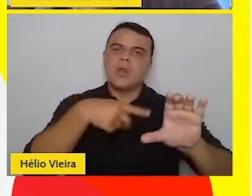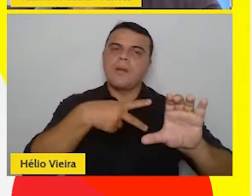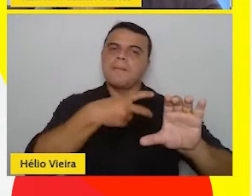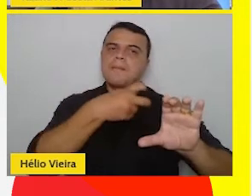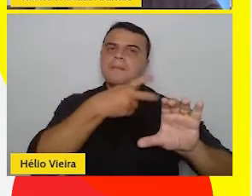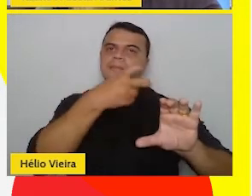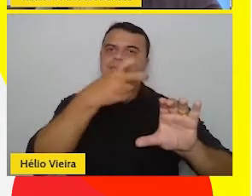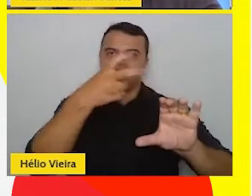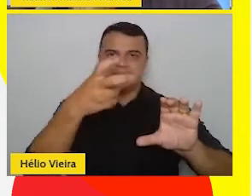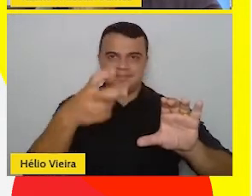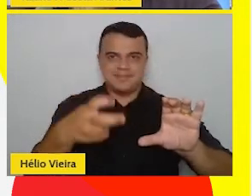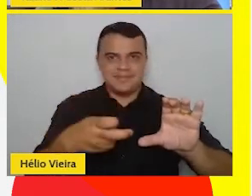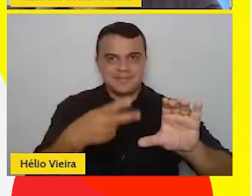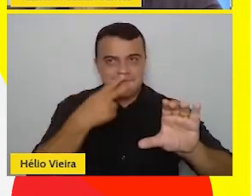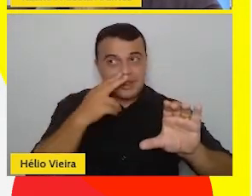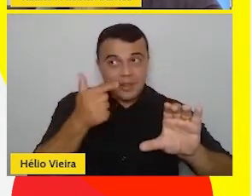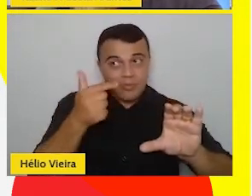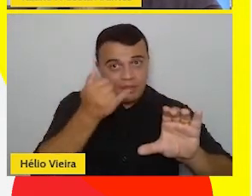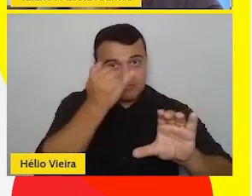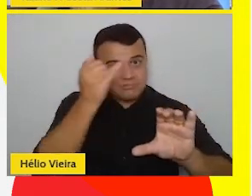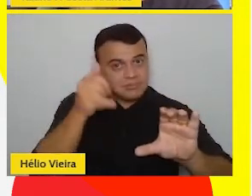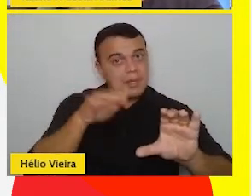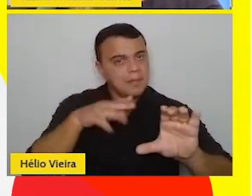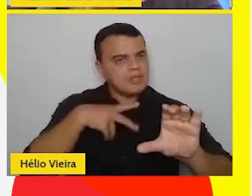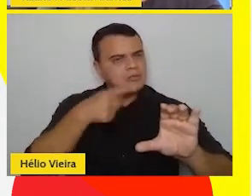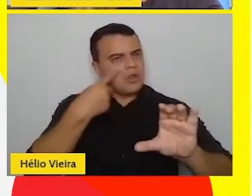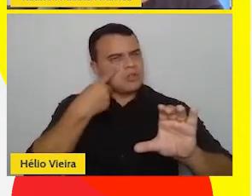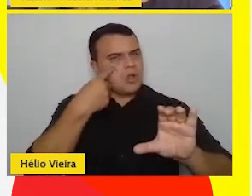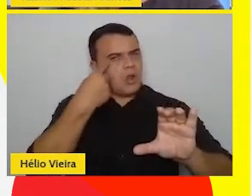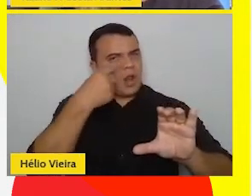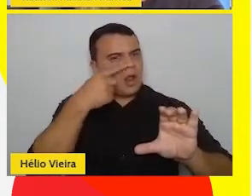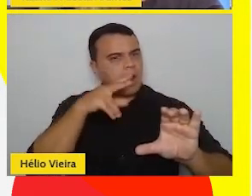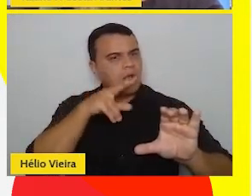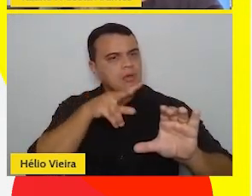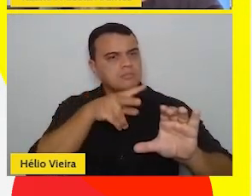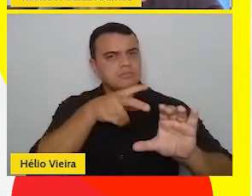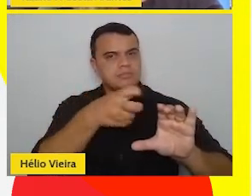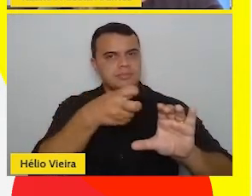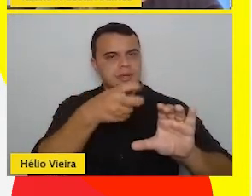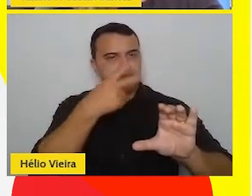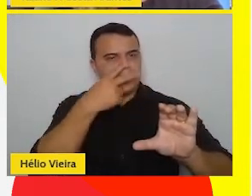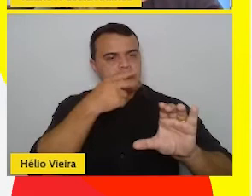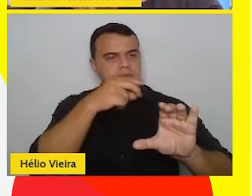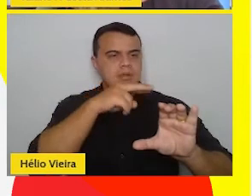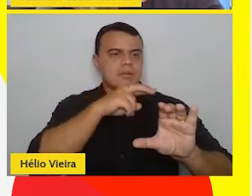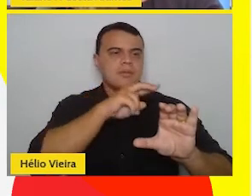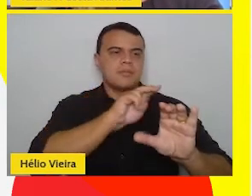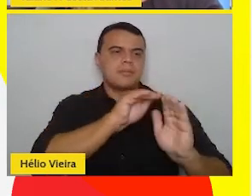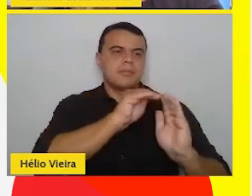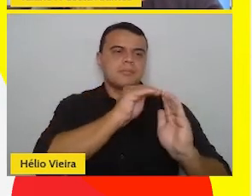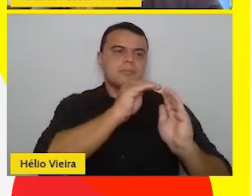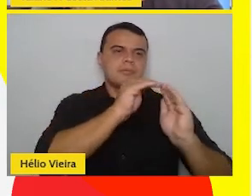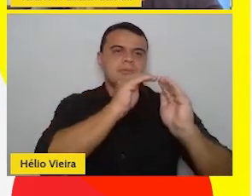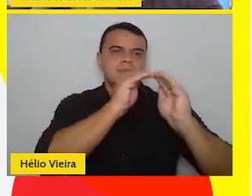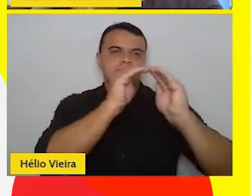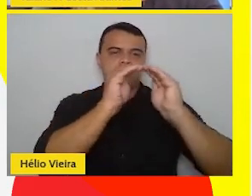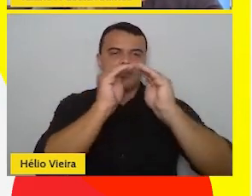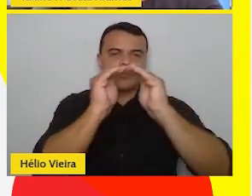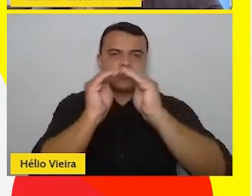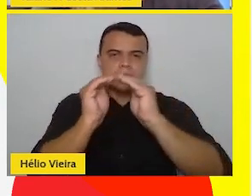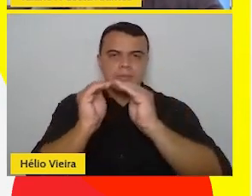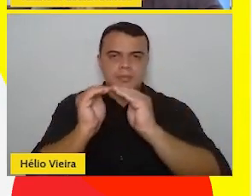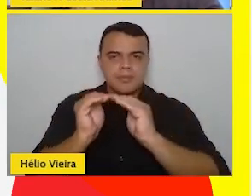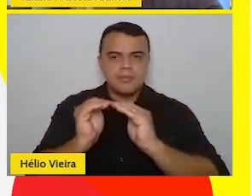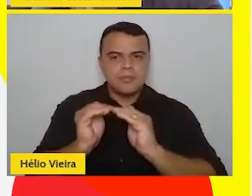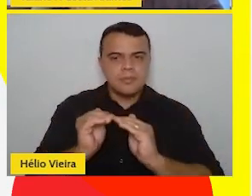né? Então, o nosso olhar tende a ligar esses pontos, né? Fechar os